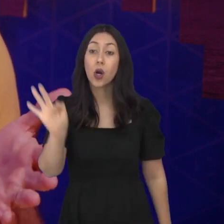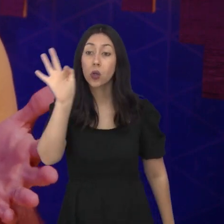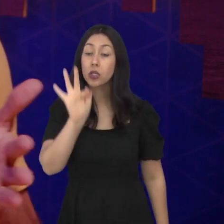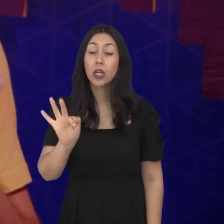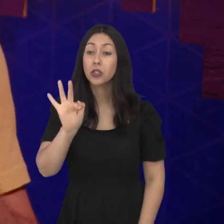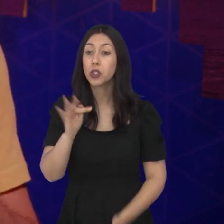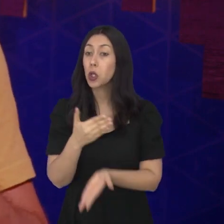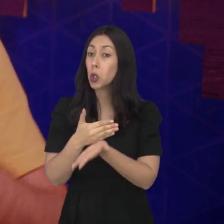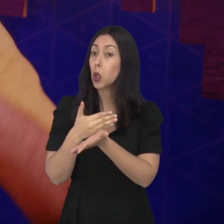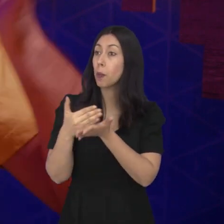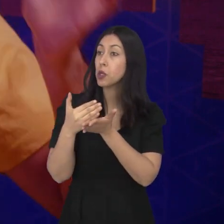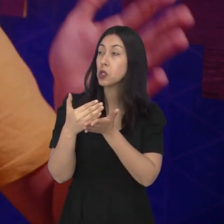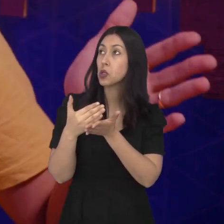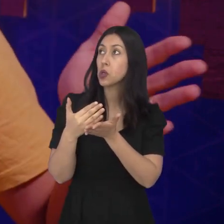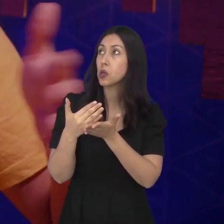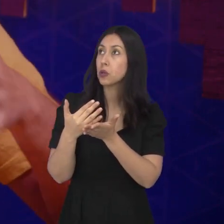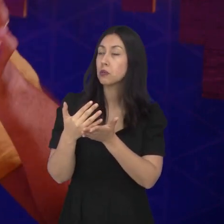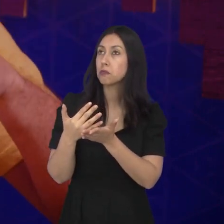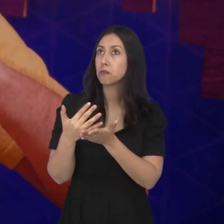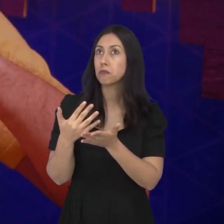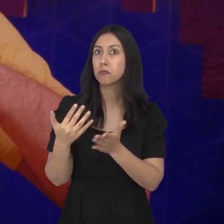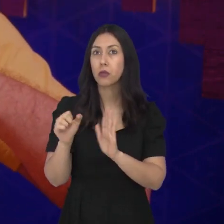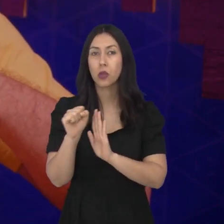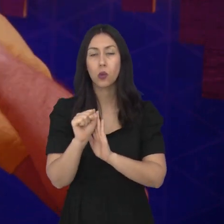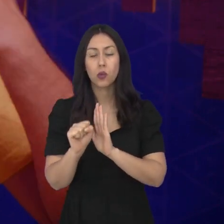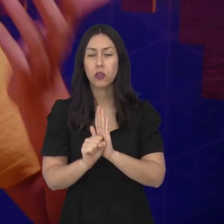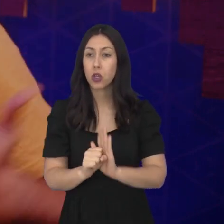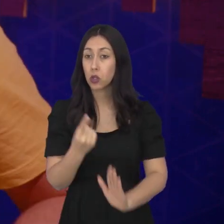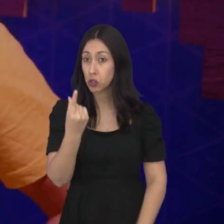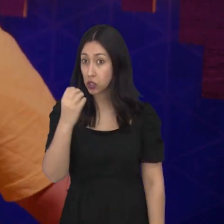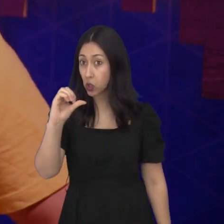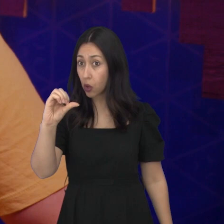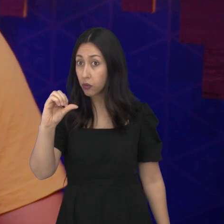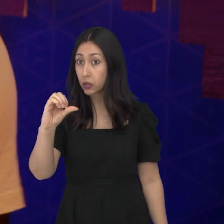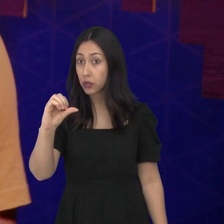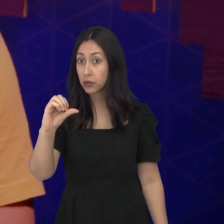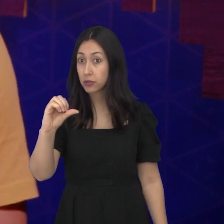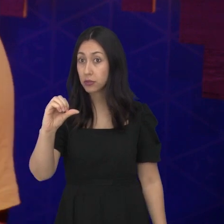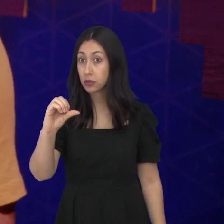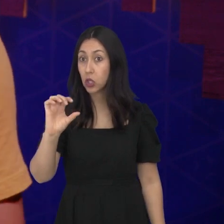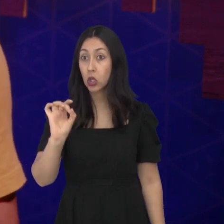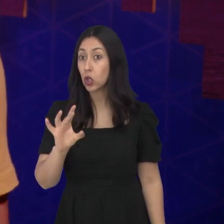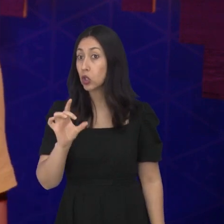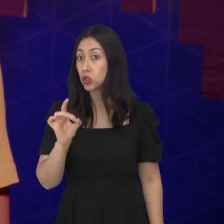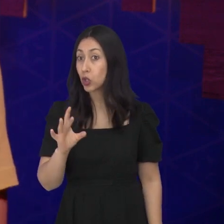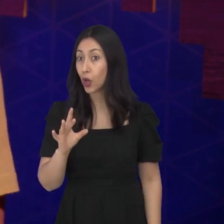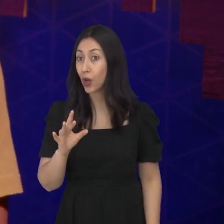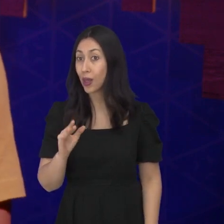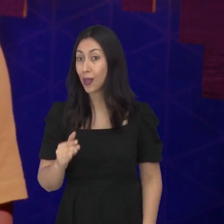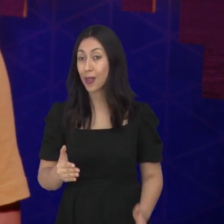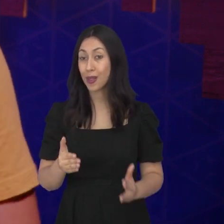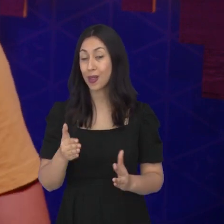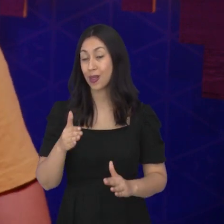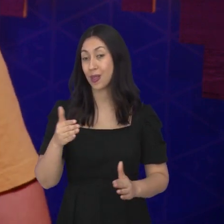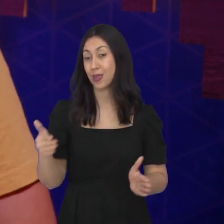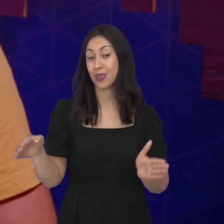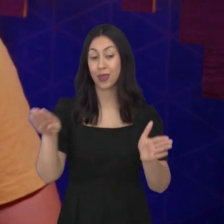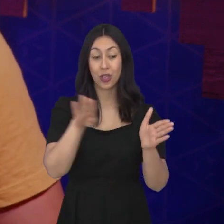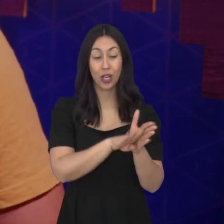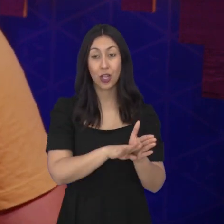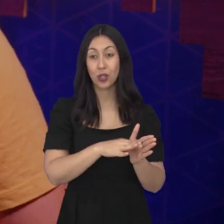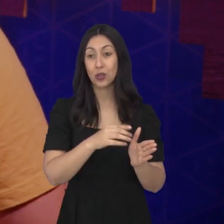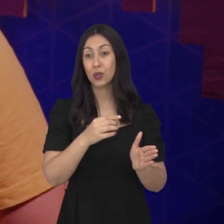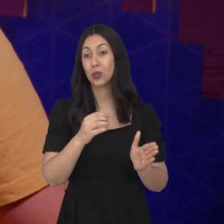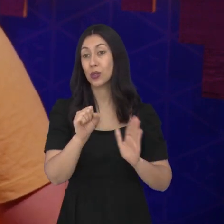Brasil começaram no final do século XIX, né? E foi só na metade do século XX que a gente começou a fazer